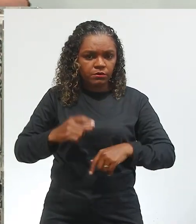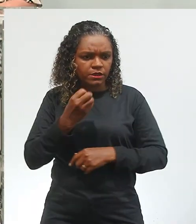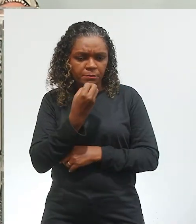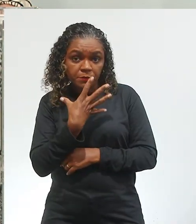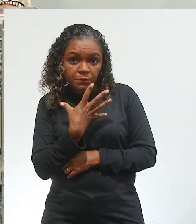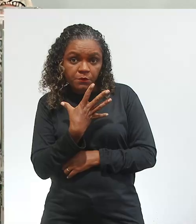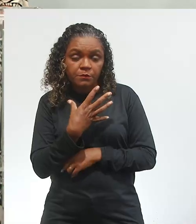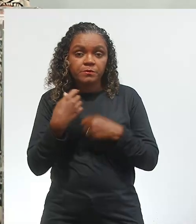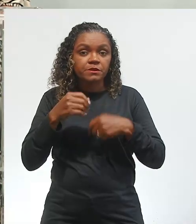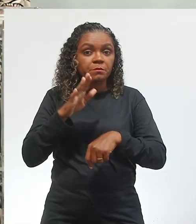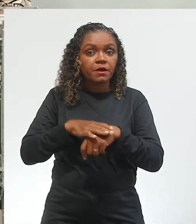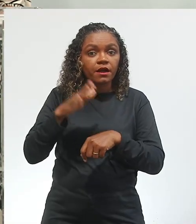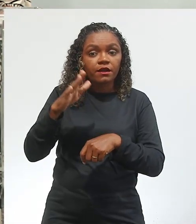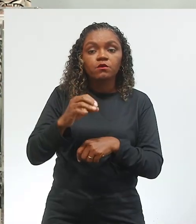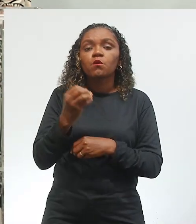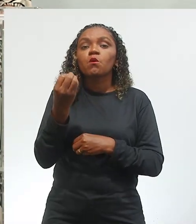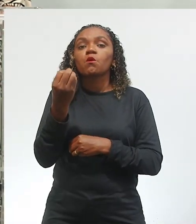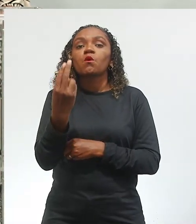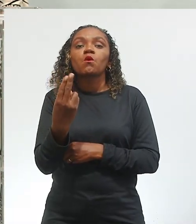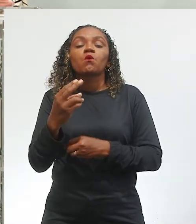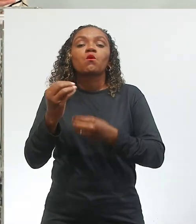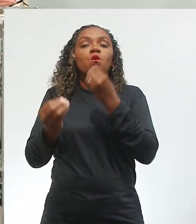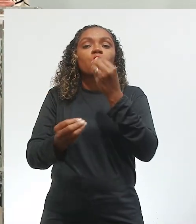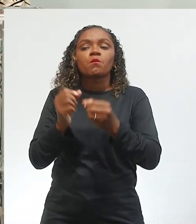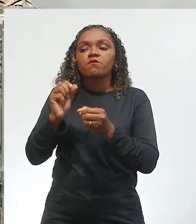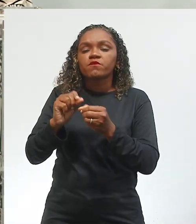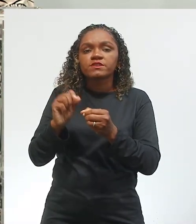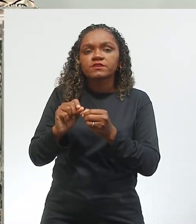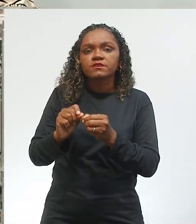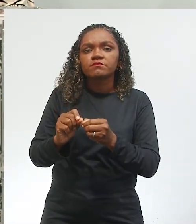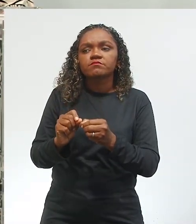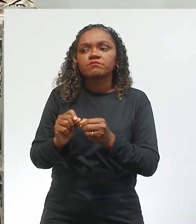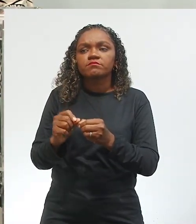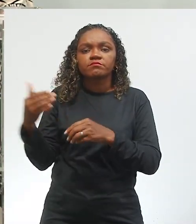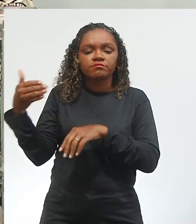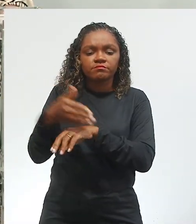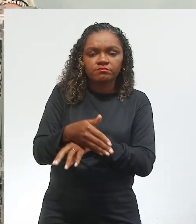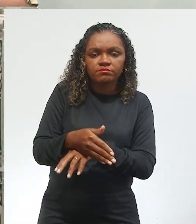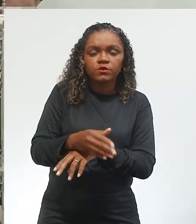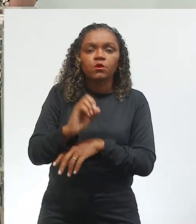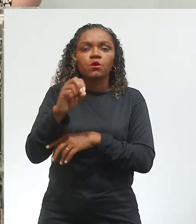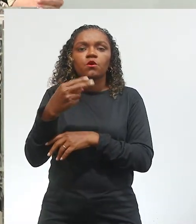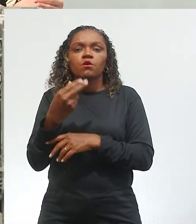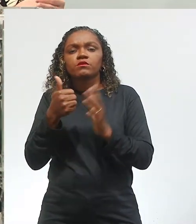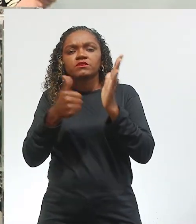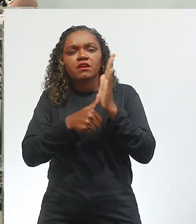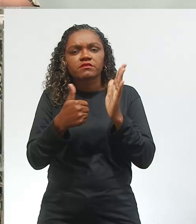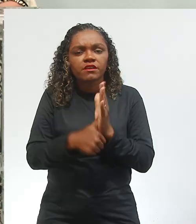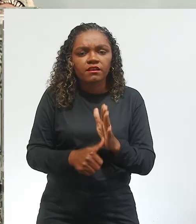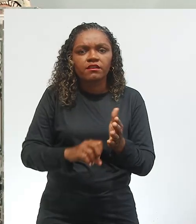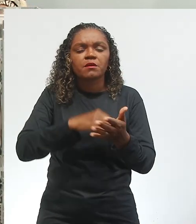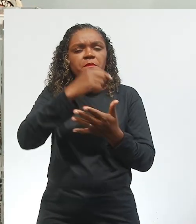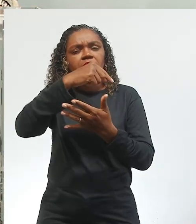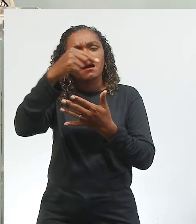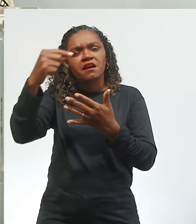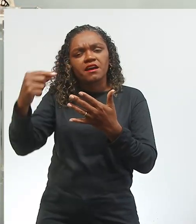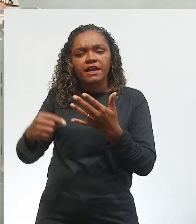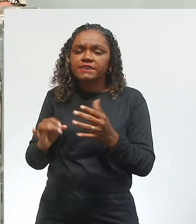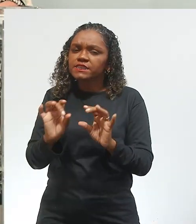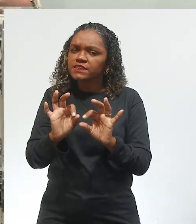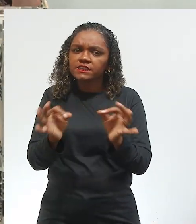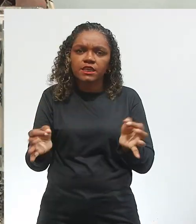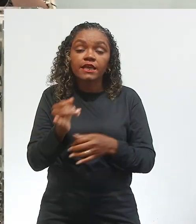oferecido, né? Como é que é para marcar, para ir lá naquele lugar, ou para marcar uma consulta, para tirar uma carteira de